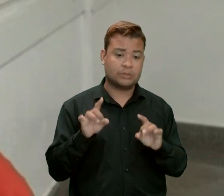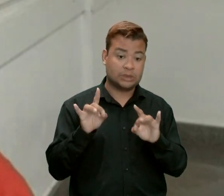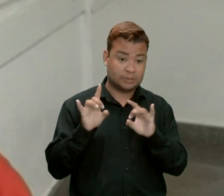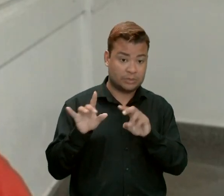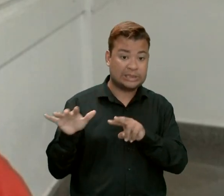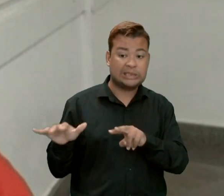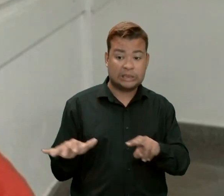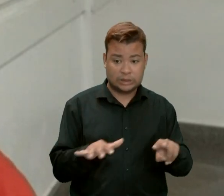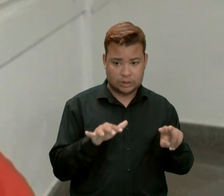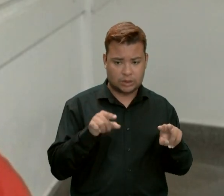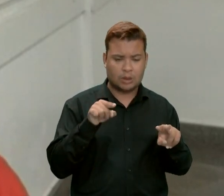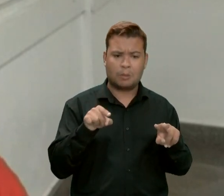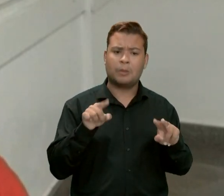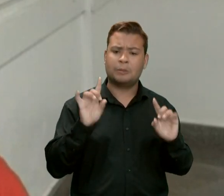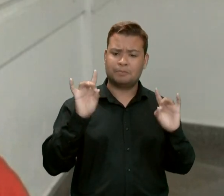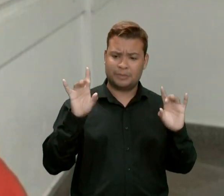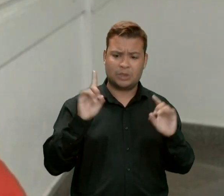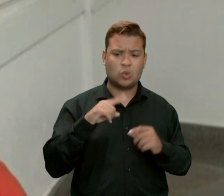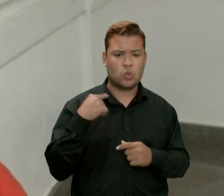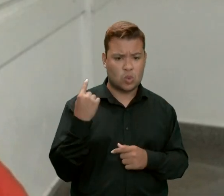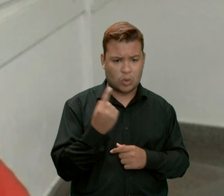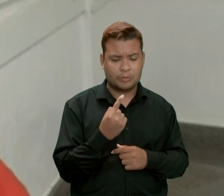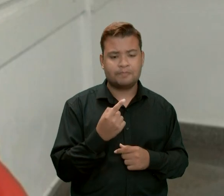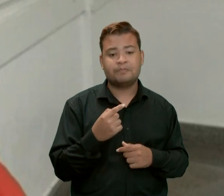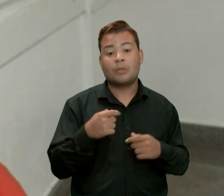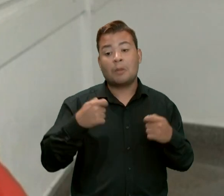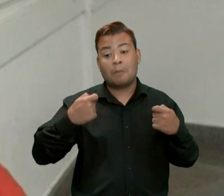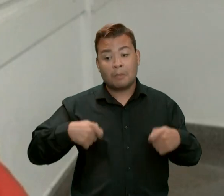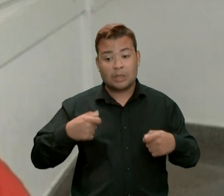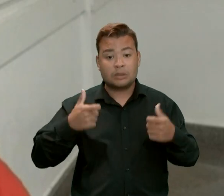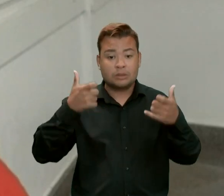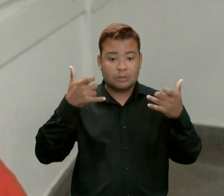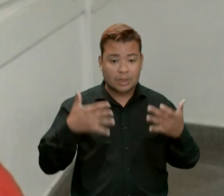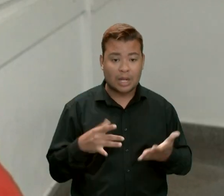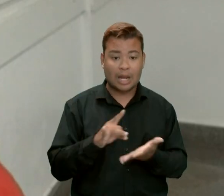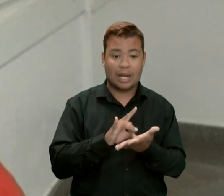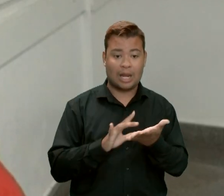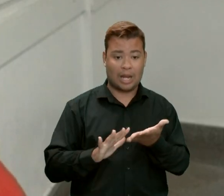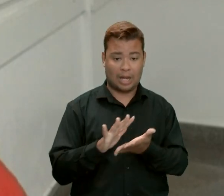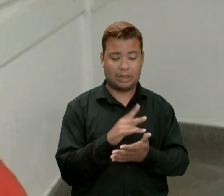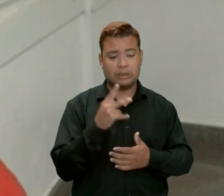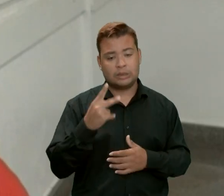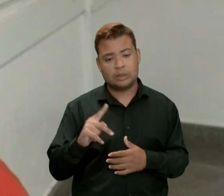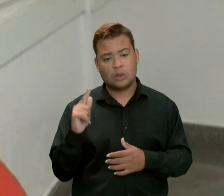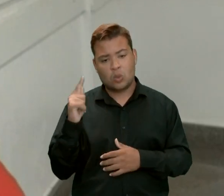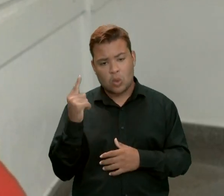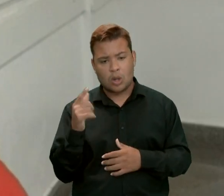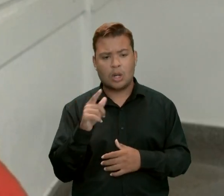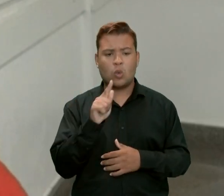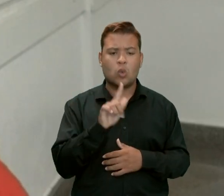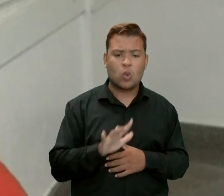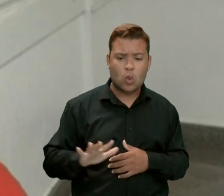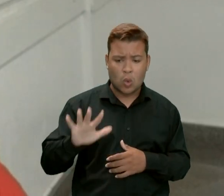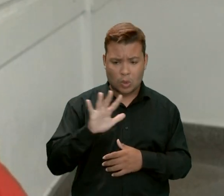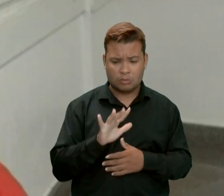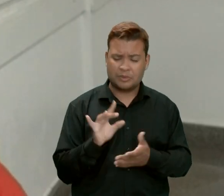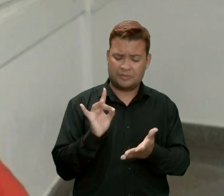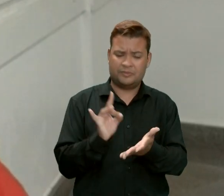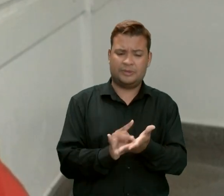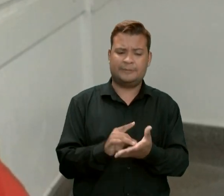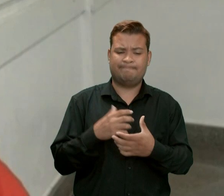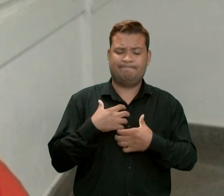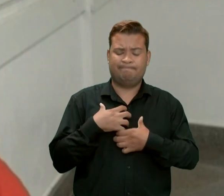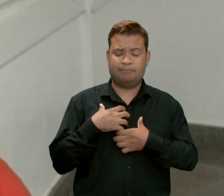semana tão especial para todos nós, eu acho que é preciso falar da nossa realidade de Goiânia, da nossa realidade de Goiás, que é uma realidade dolorida para todos os